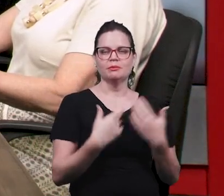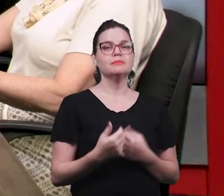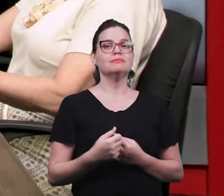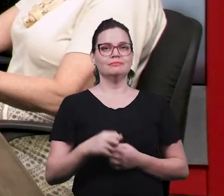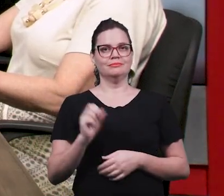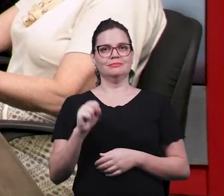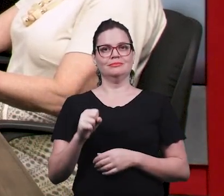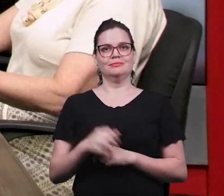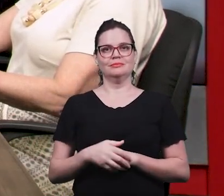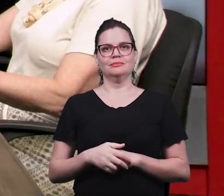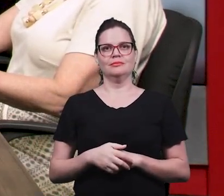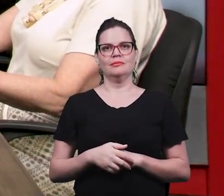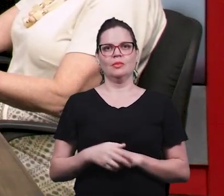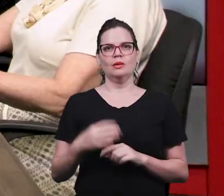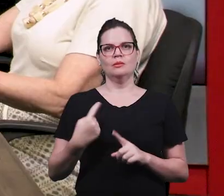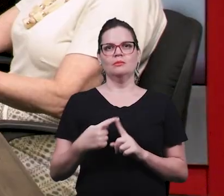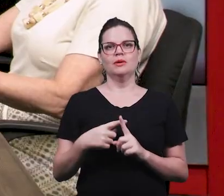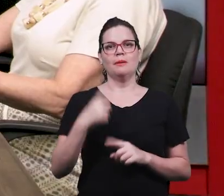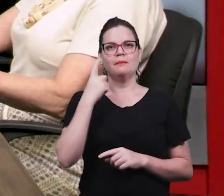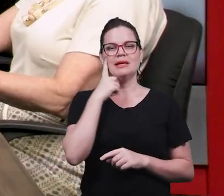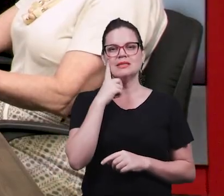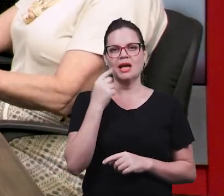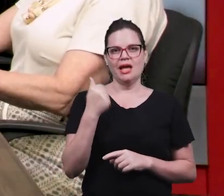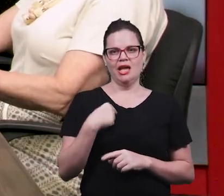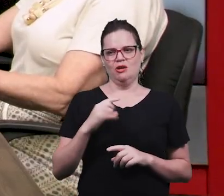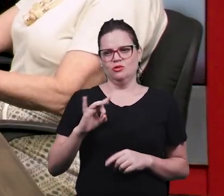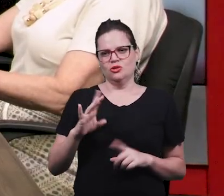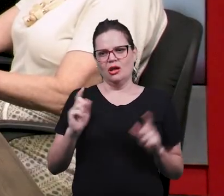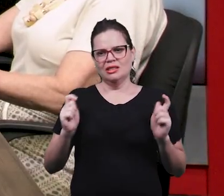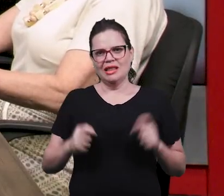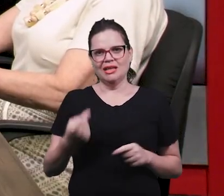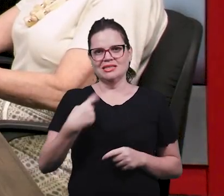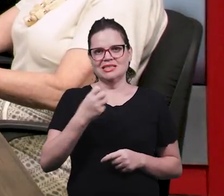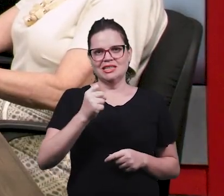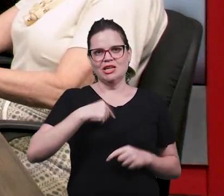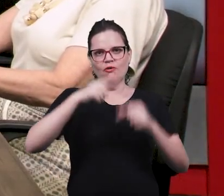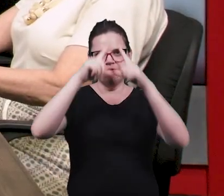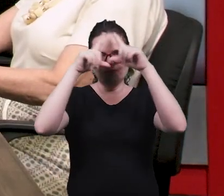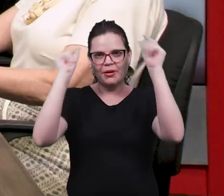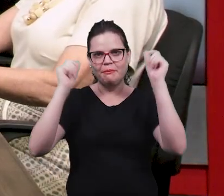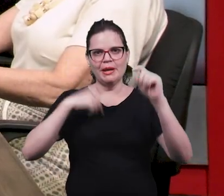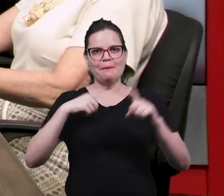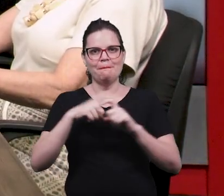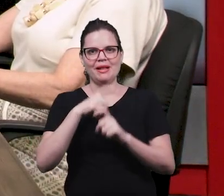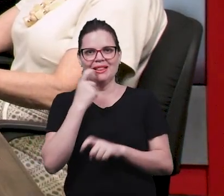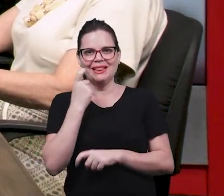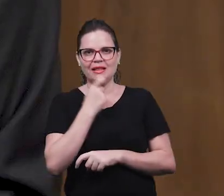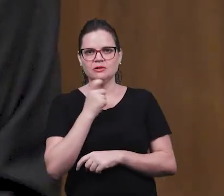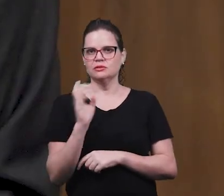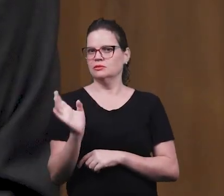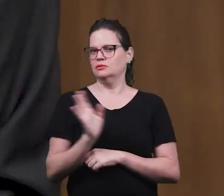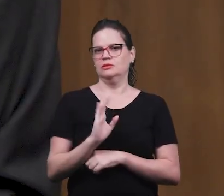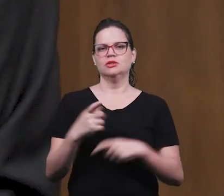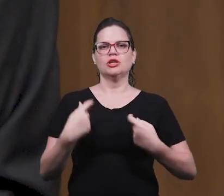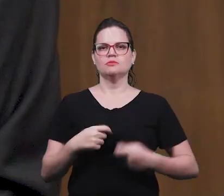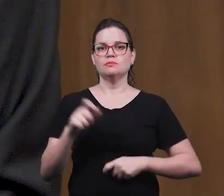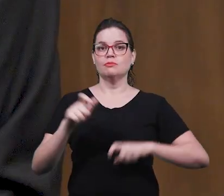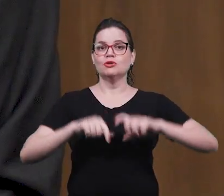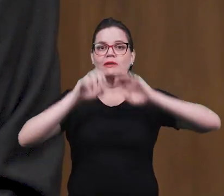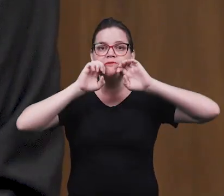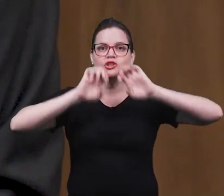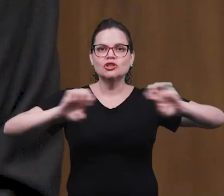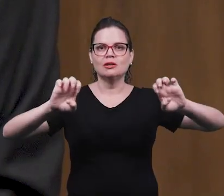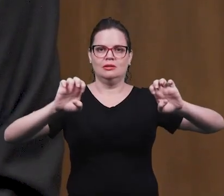pessoas acham que eu só posso ir se eu for médico, se eu for dentista ou se eu for enfermeiro. Não. A gente precisa de